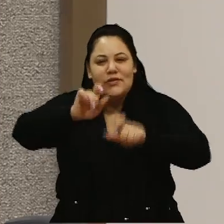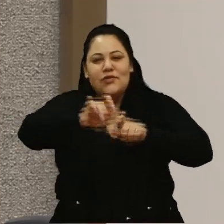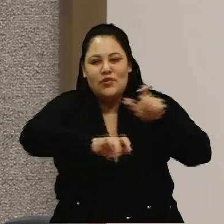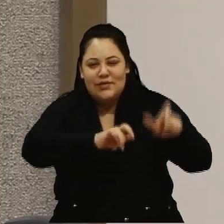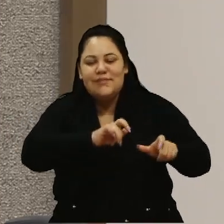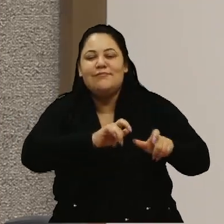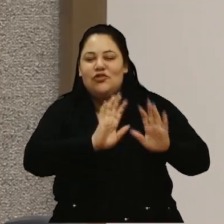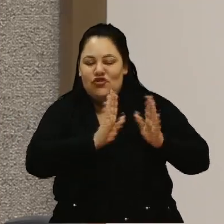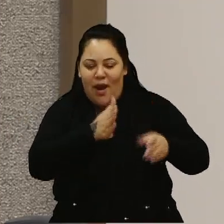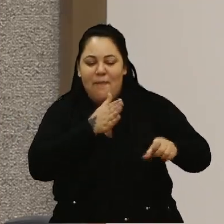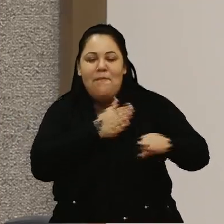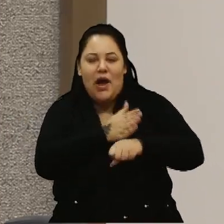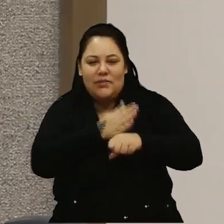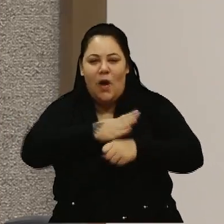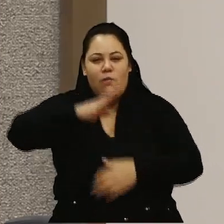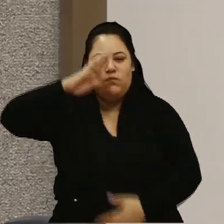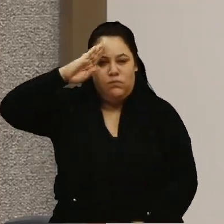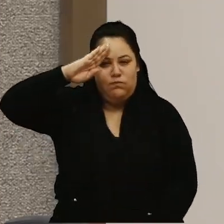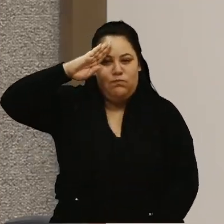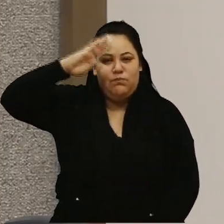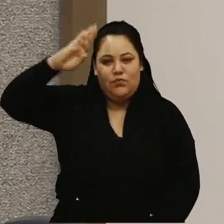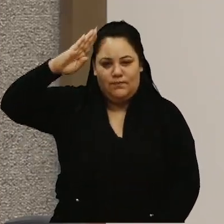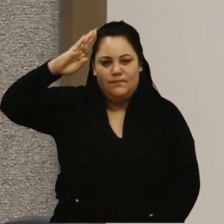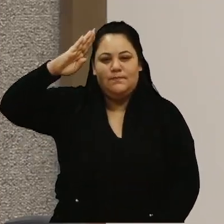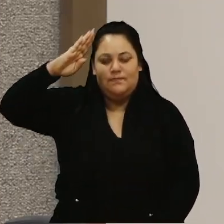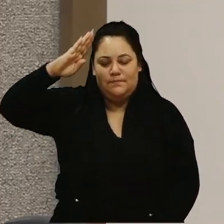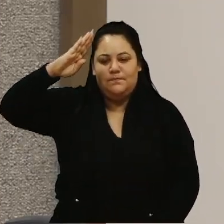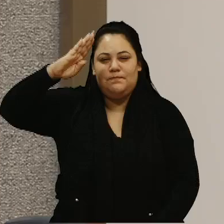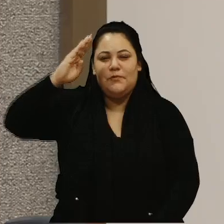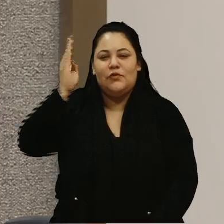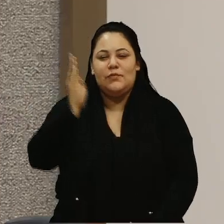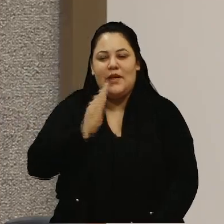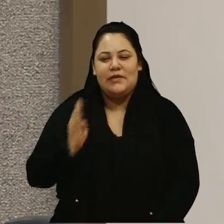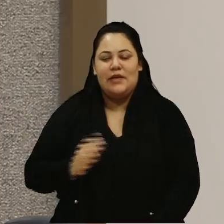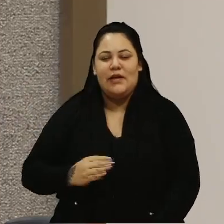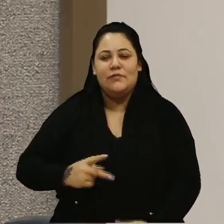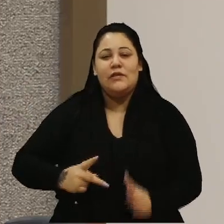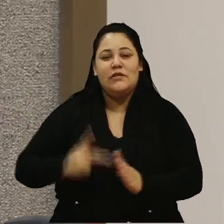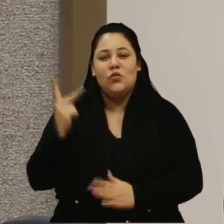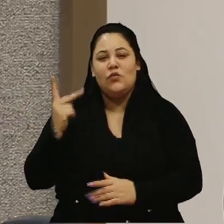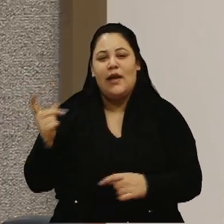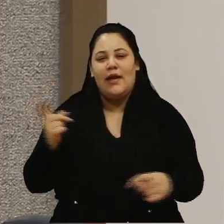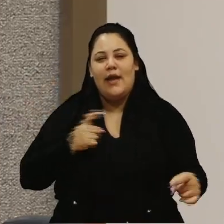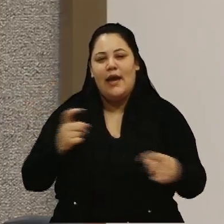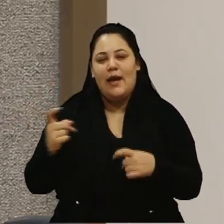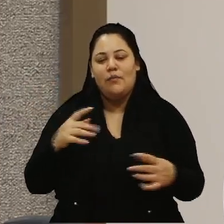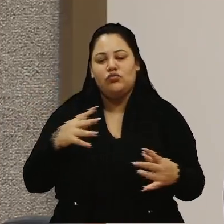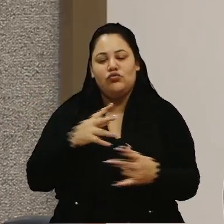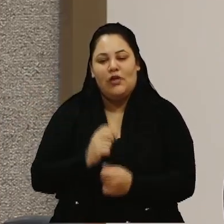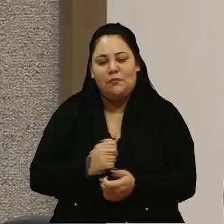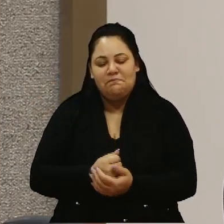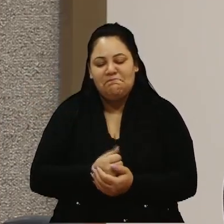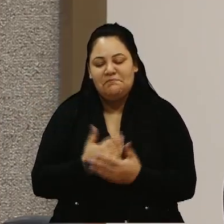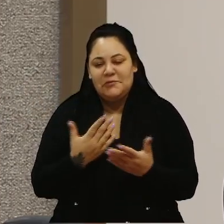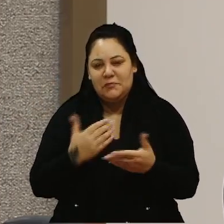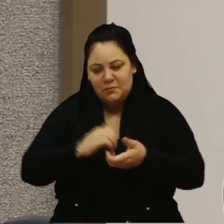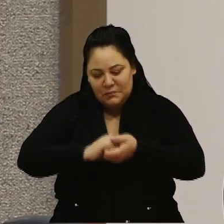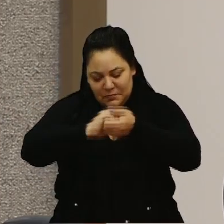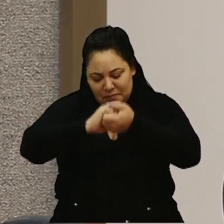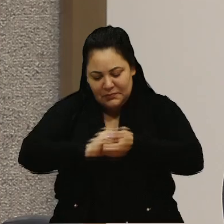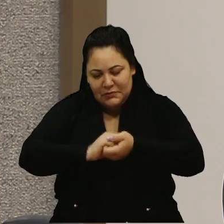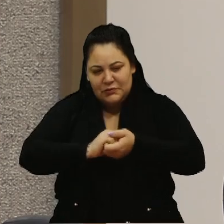que foi a participação dos brasileiros na Segunda Guerra Mundial. Então, meus cumprimentos ao